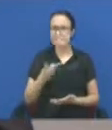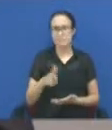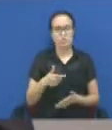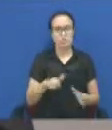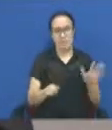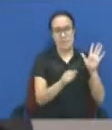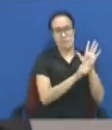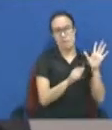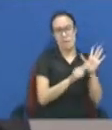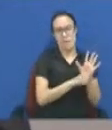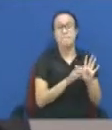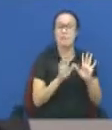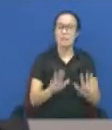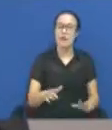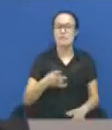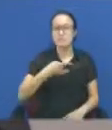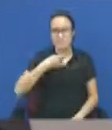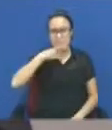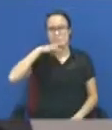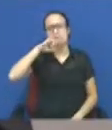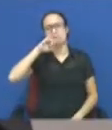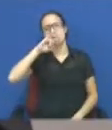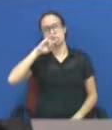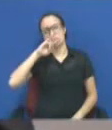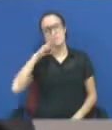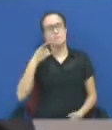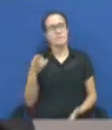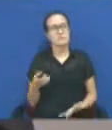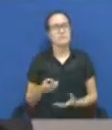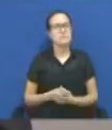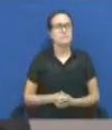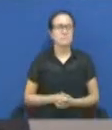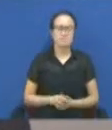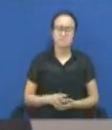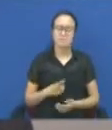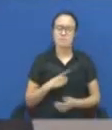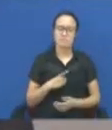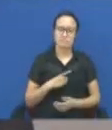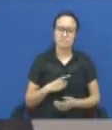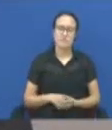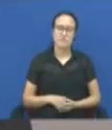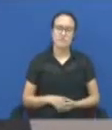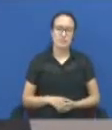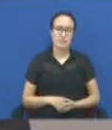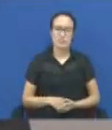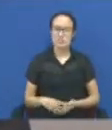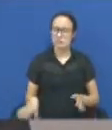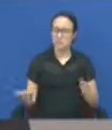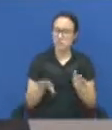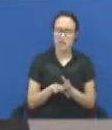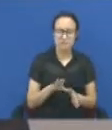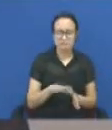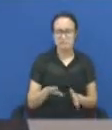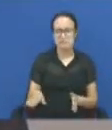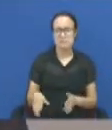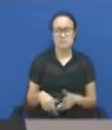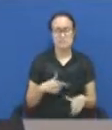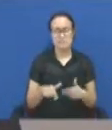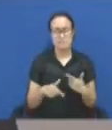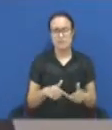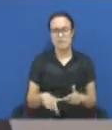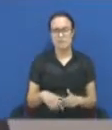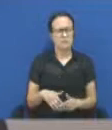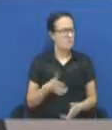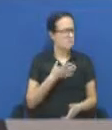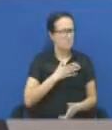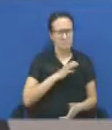que a gente tem hoje, não é que não tinha, não chegava, mas a droga da bebida chegava a essas crianças. Eu não quero esse